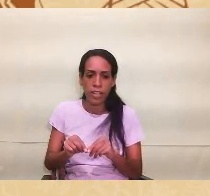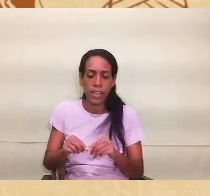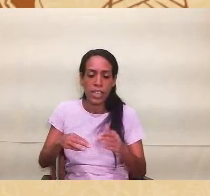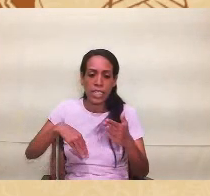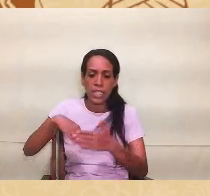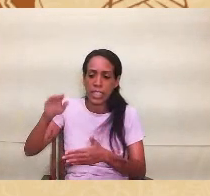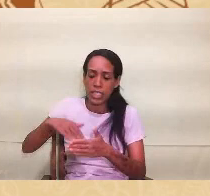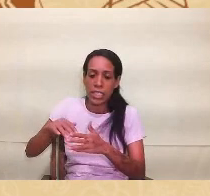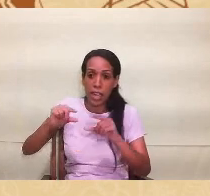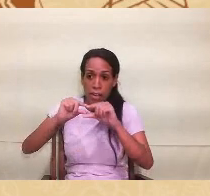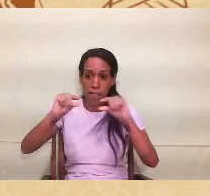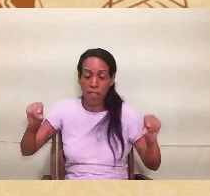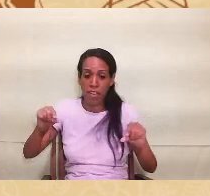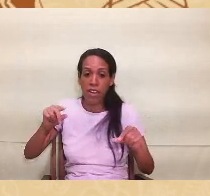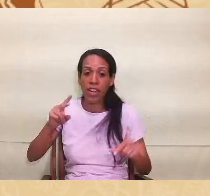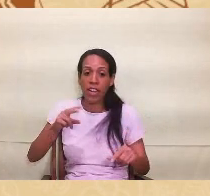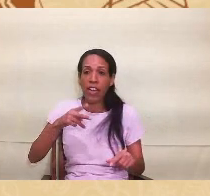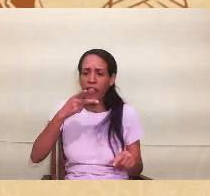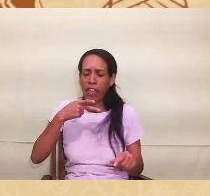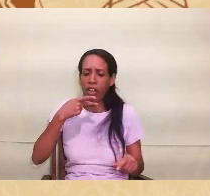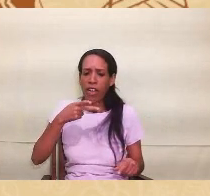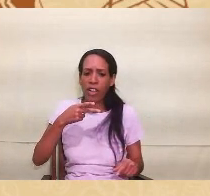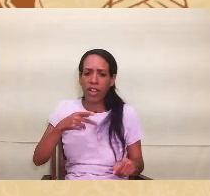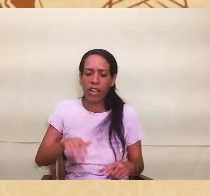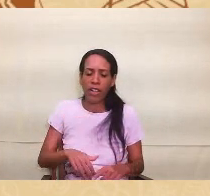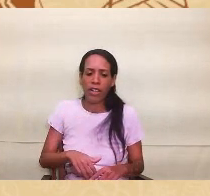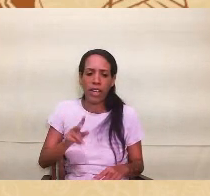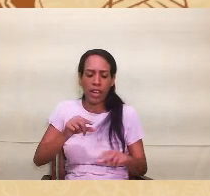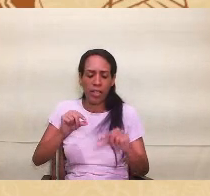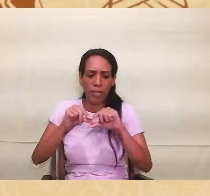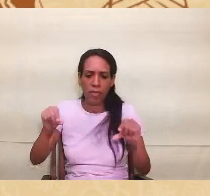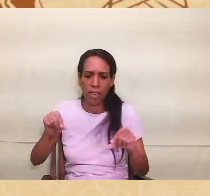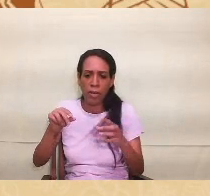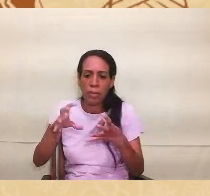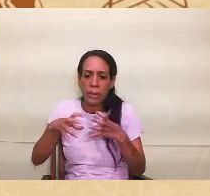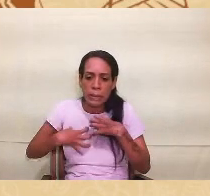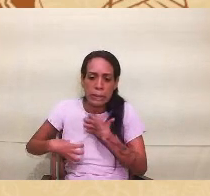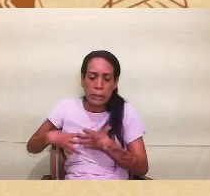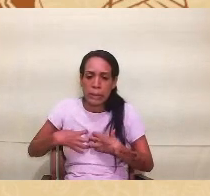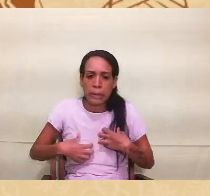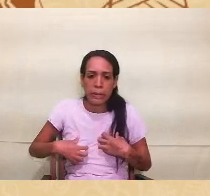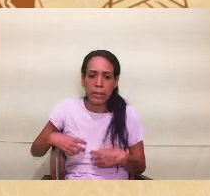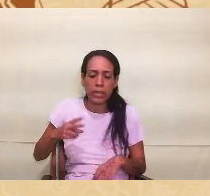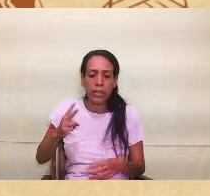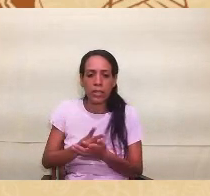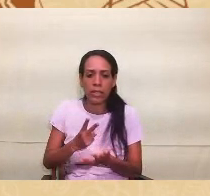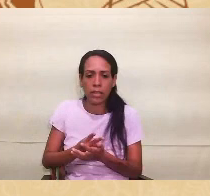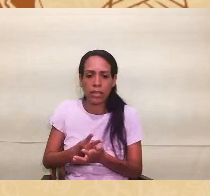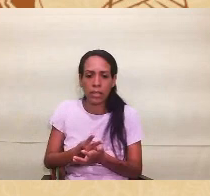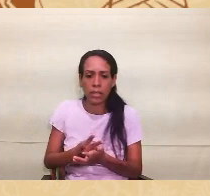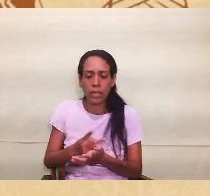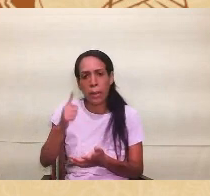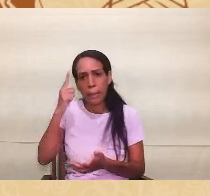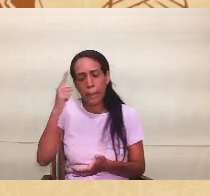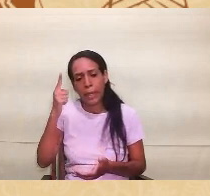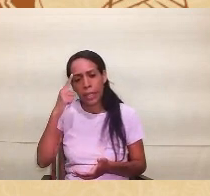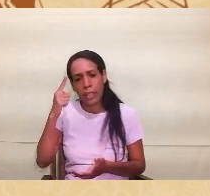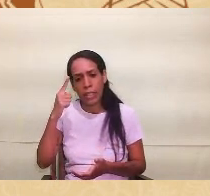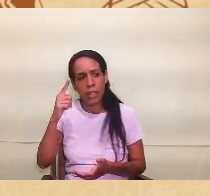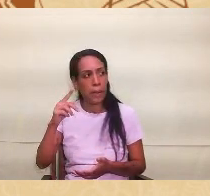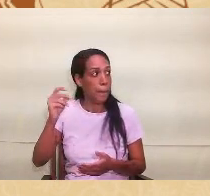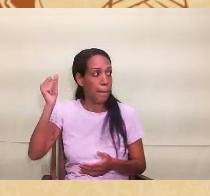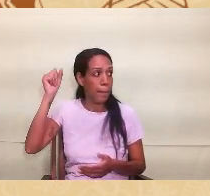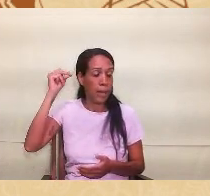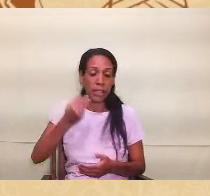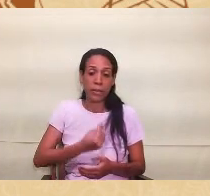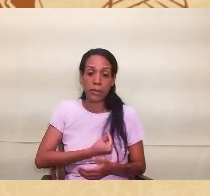é boa, mas porque é uma frase que mexe com a temporalidade. Você só pensa sobre o passado no presente.